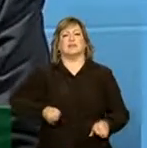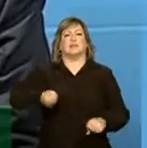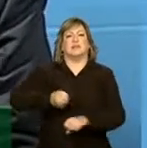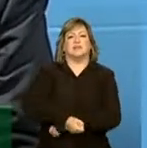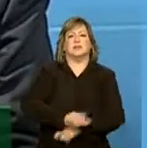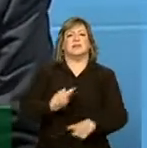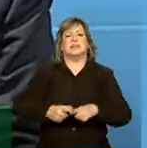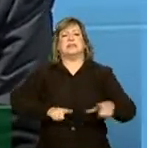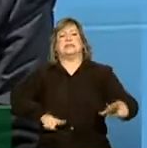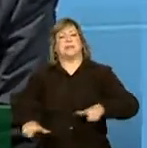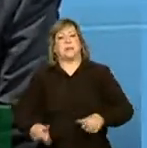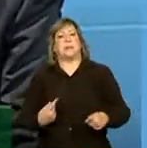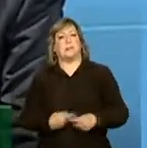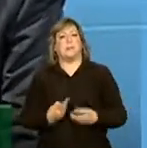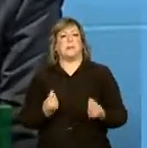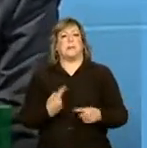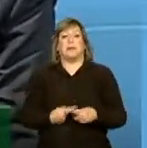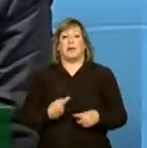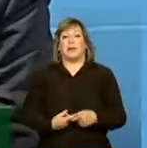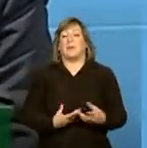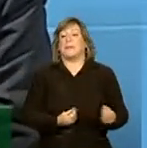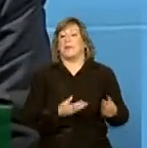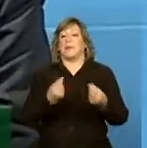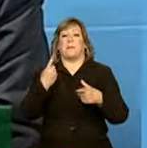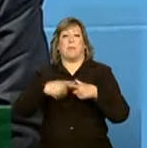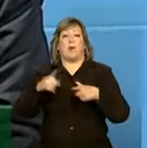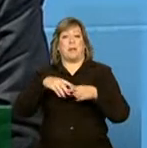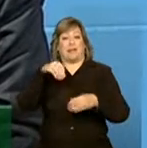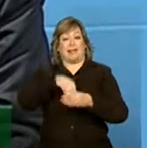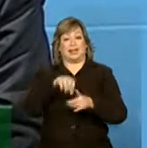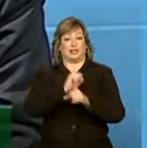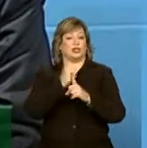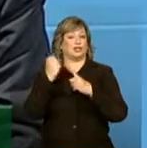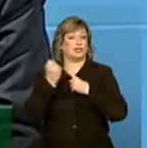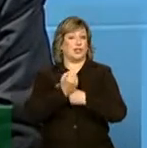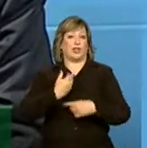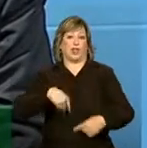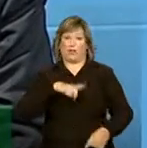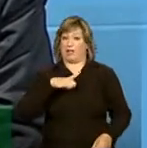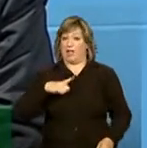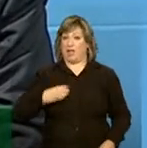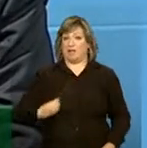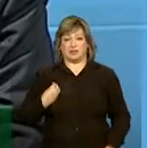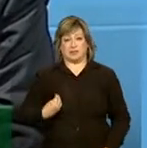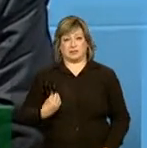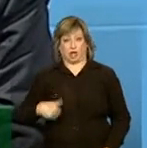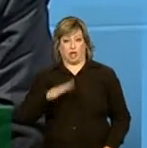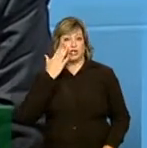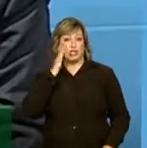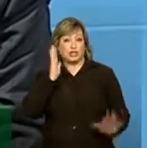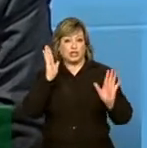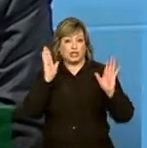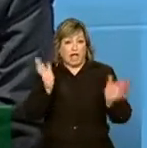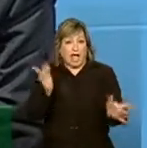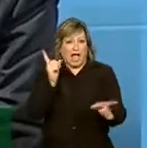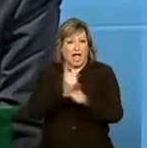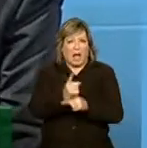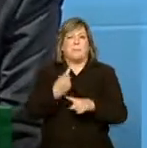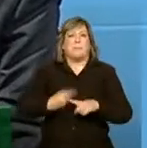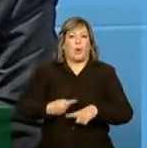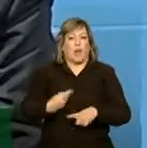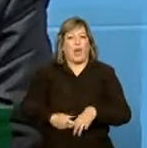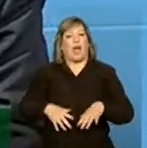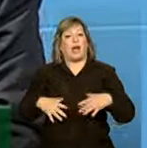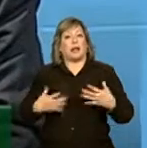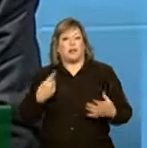uma séria doença na sociedade que nós estamos. Estando consciente disso, temos que saber